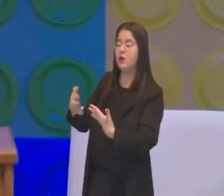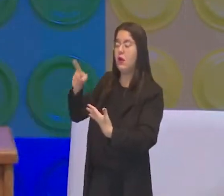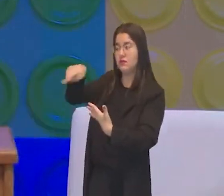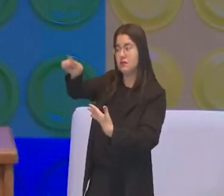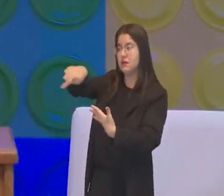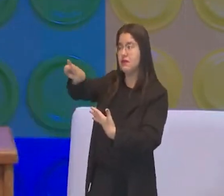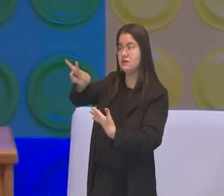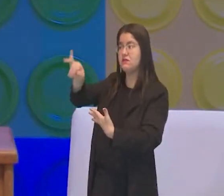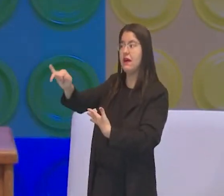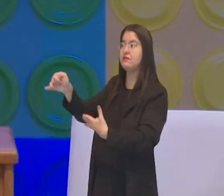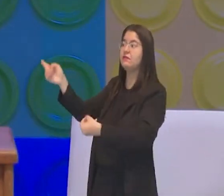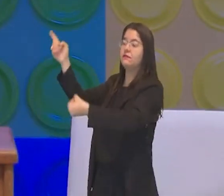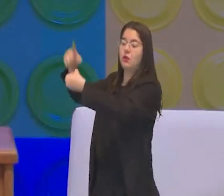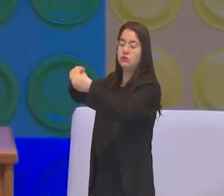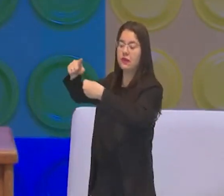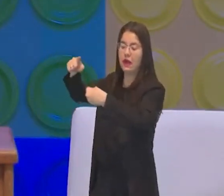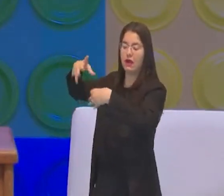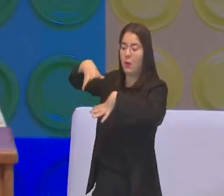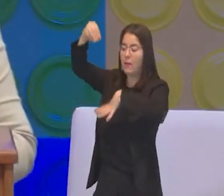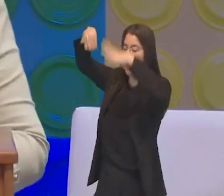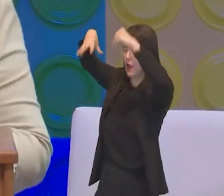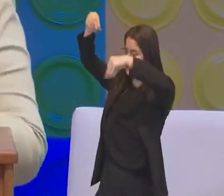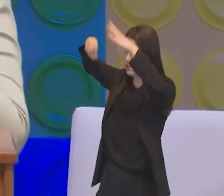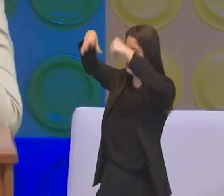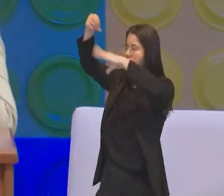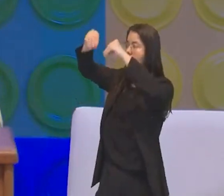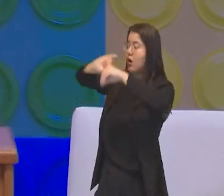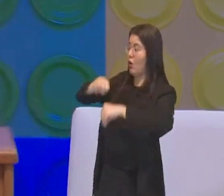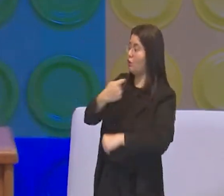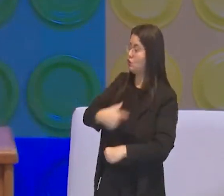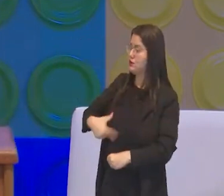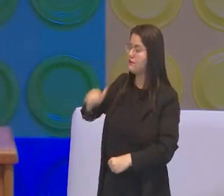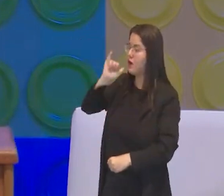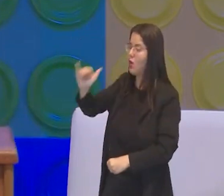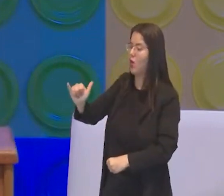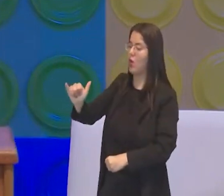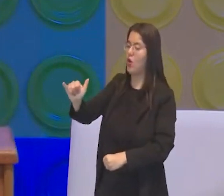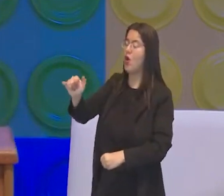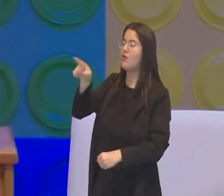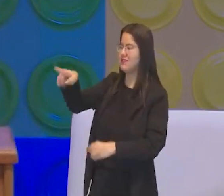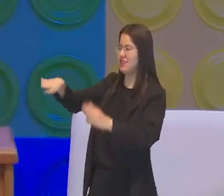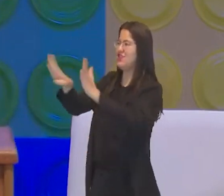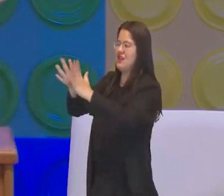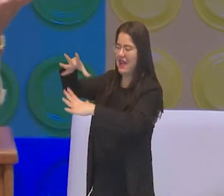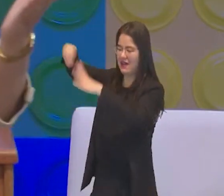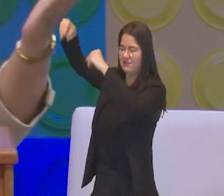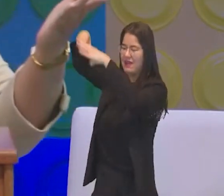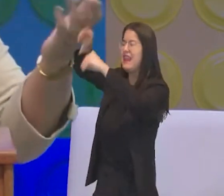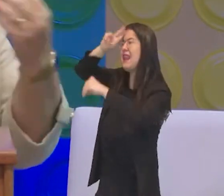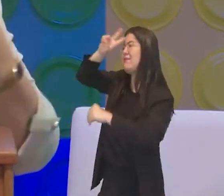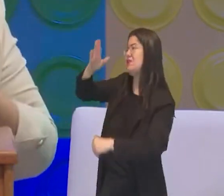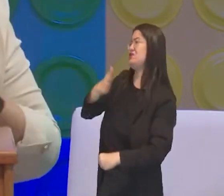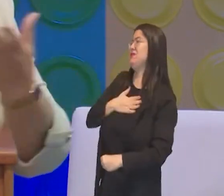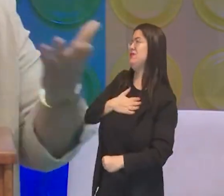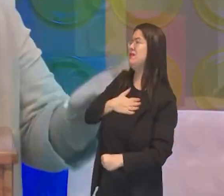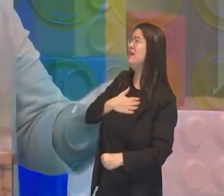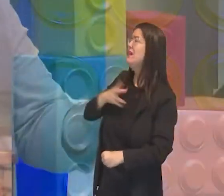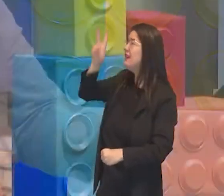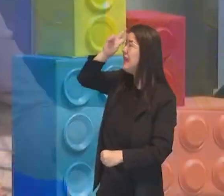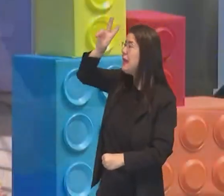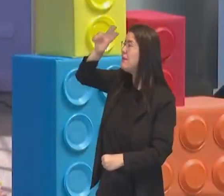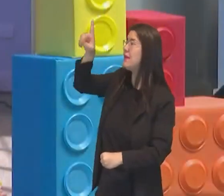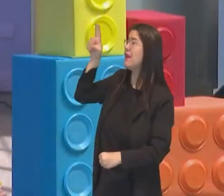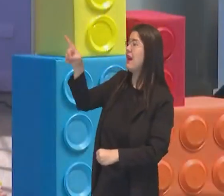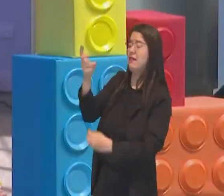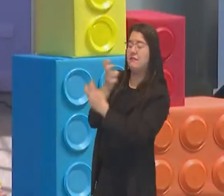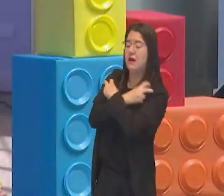palácio. Ah, que legal. Aí José falou: agora, quando você estiver lá, lembra de mim. Fala lá para o faraó sobre mim, que eu não tenho